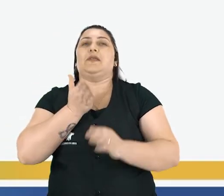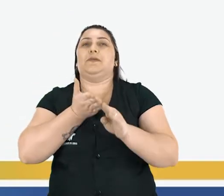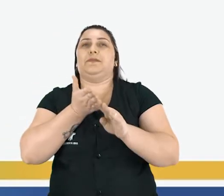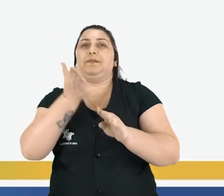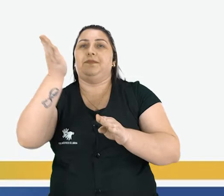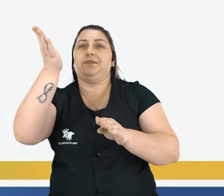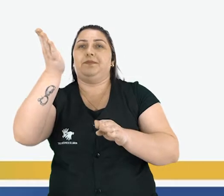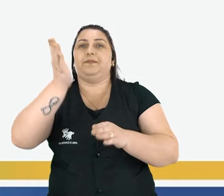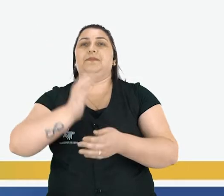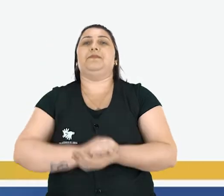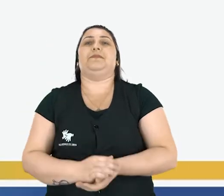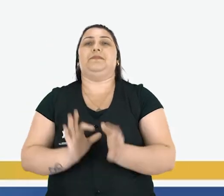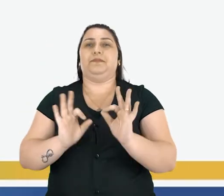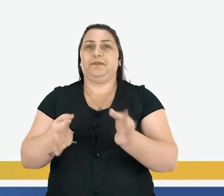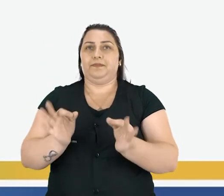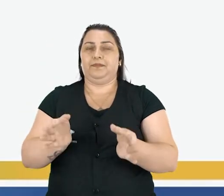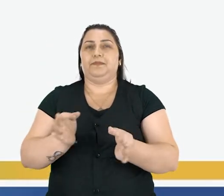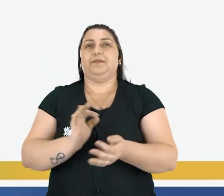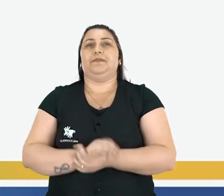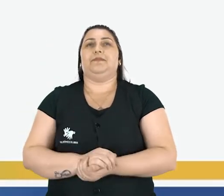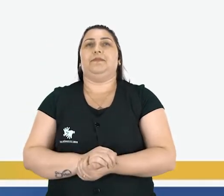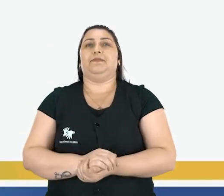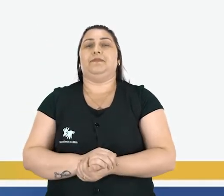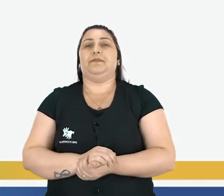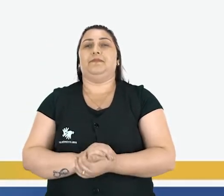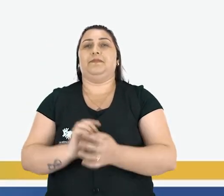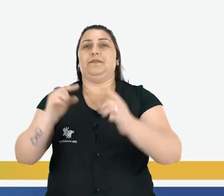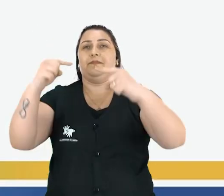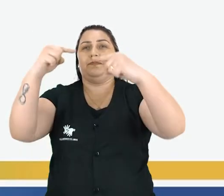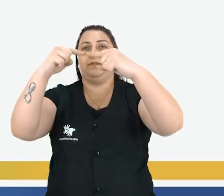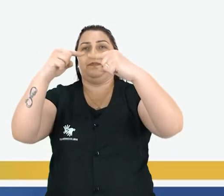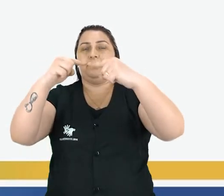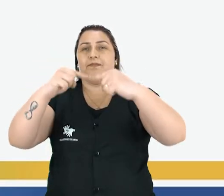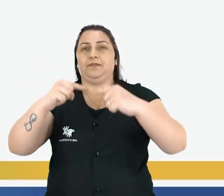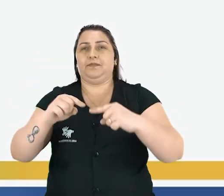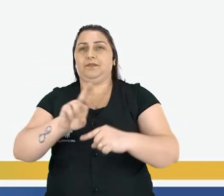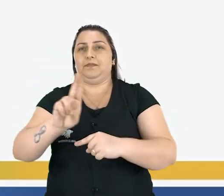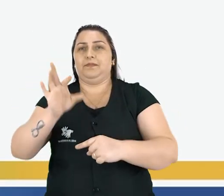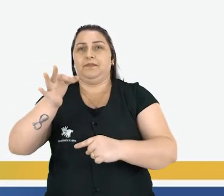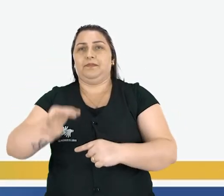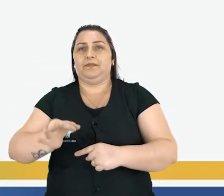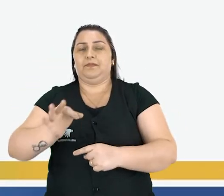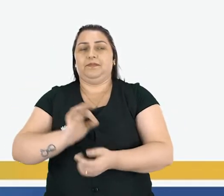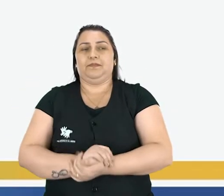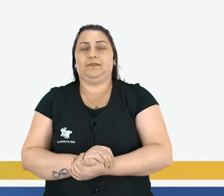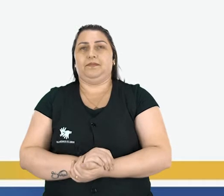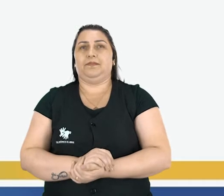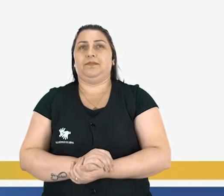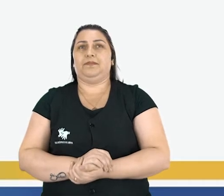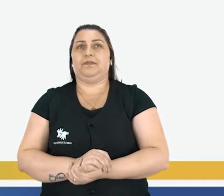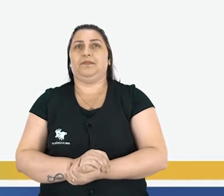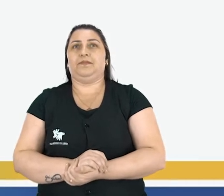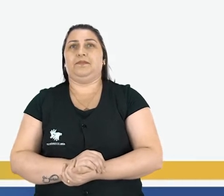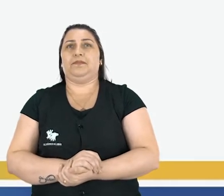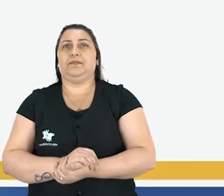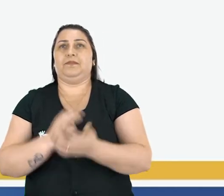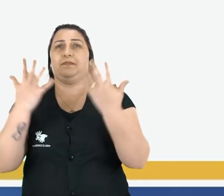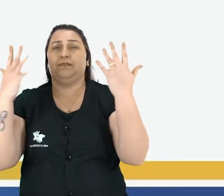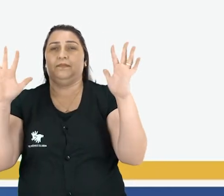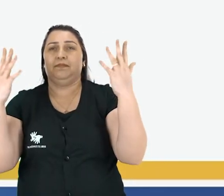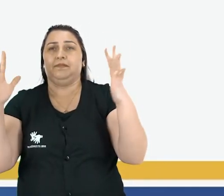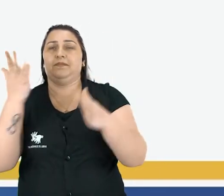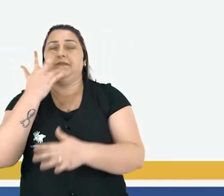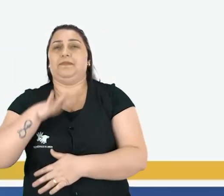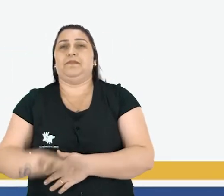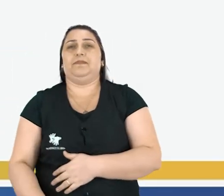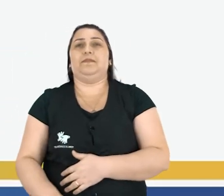ligar muito bem sim ligamos cada dependência o seu nome correspondente Parabéns